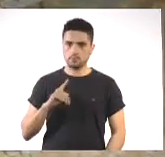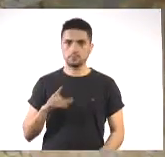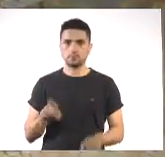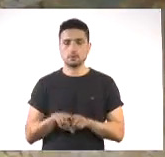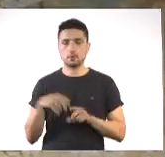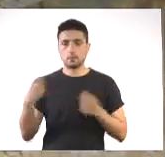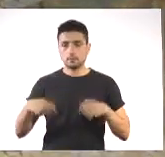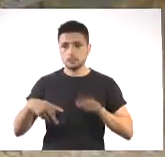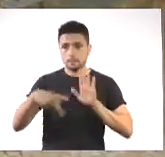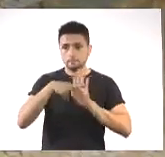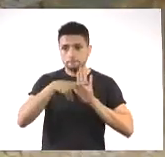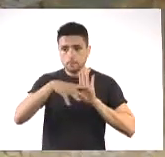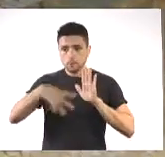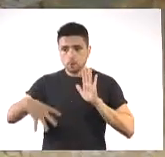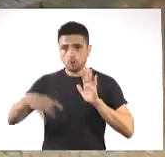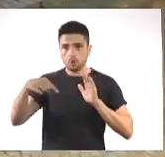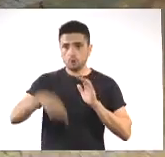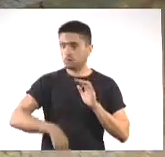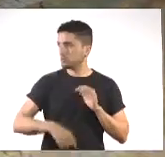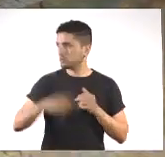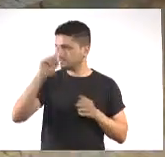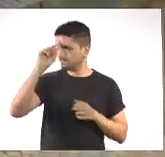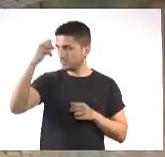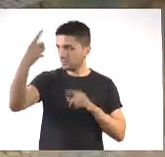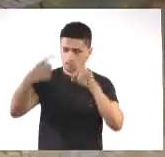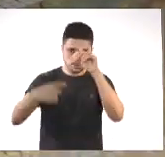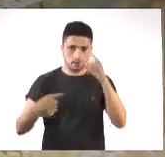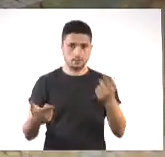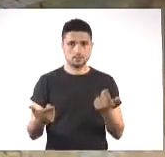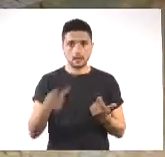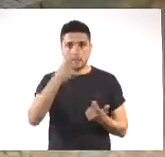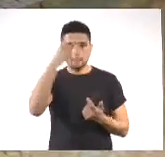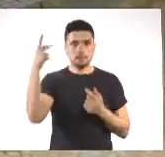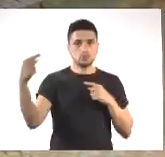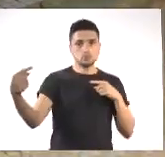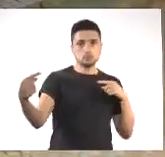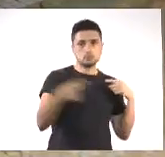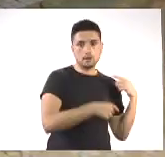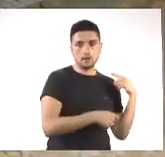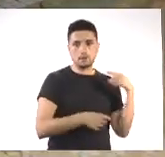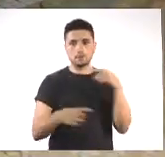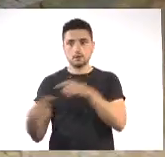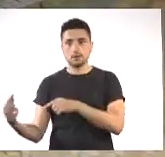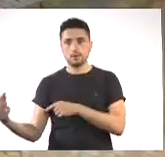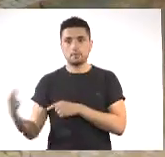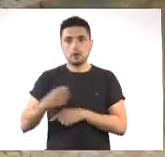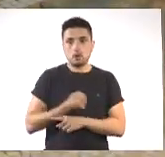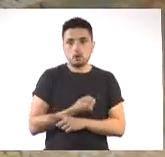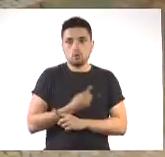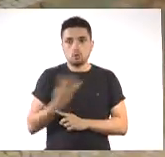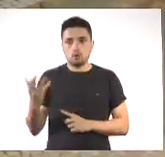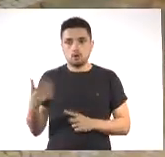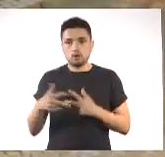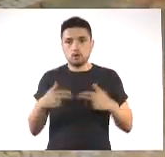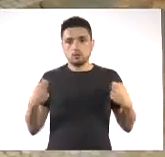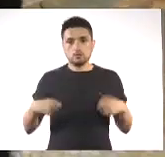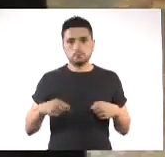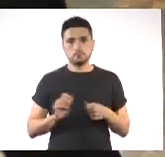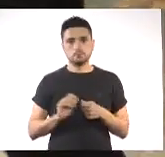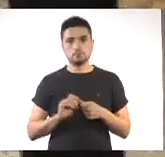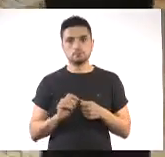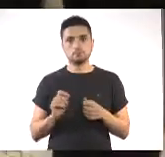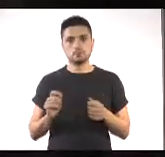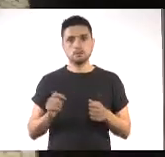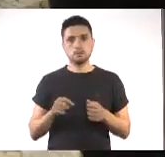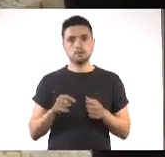um protocolo mesmo de circulação, quais as medidas a serem adotadas, né? Pode passar por